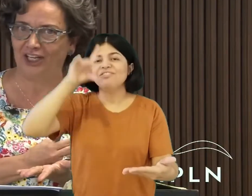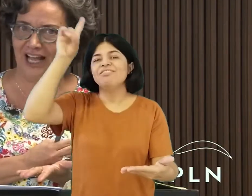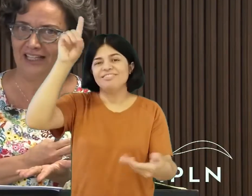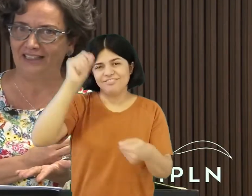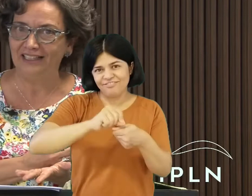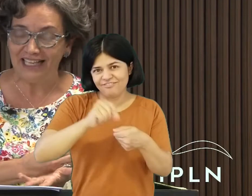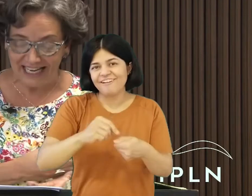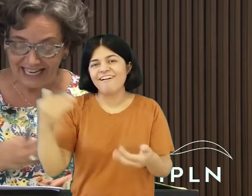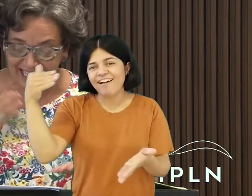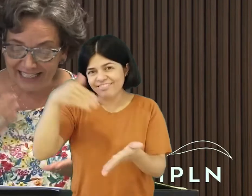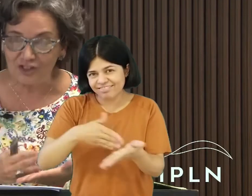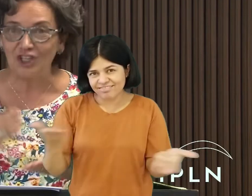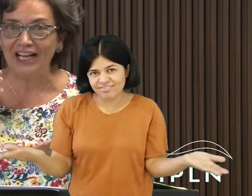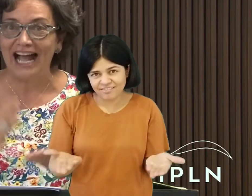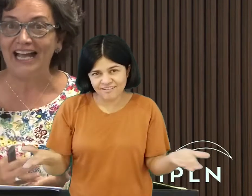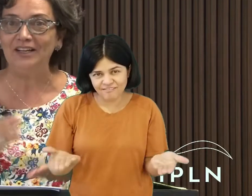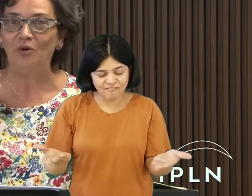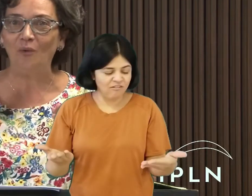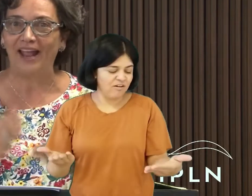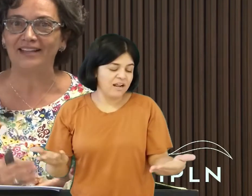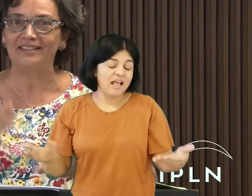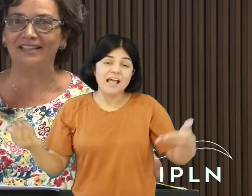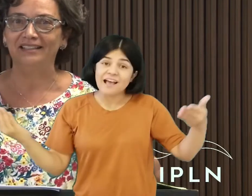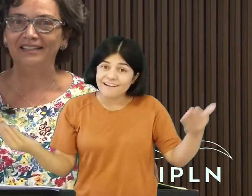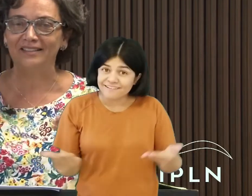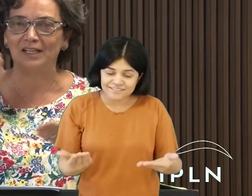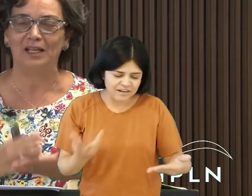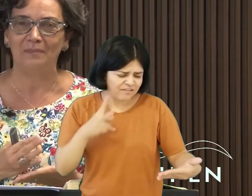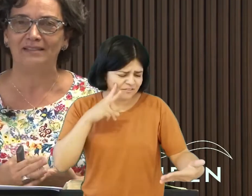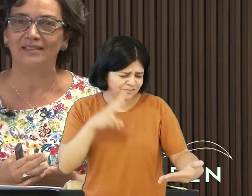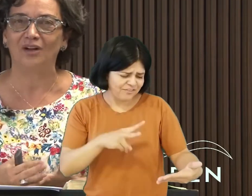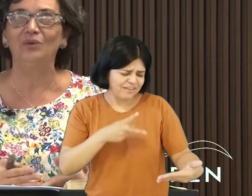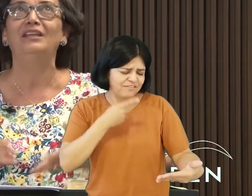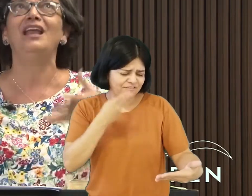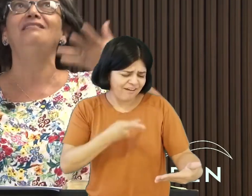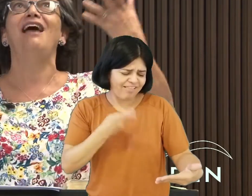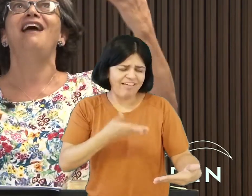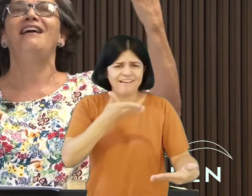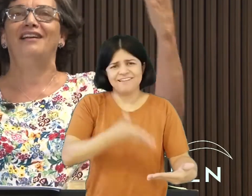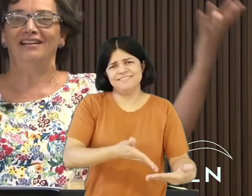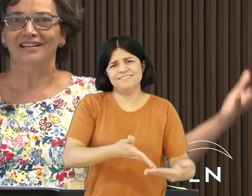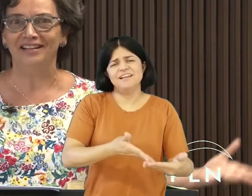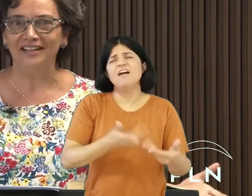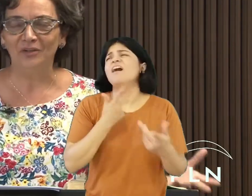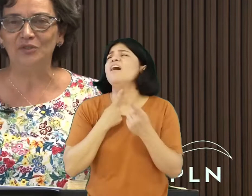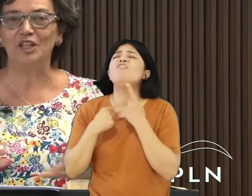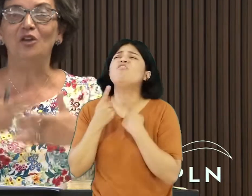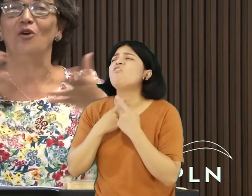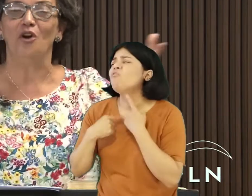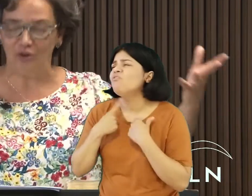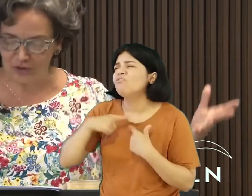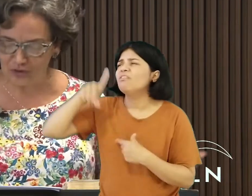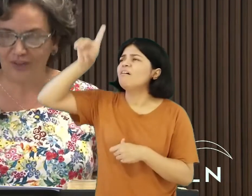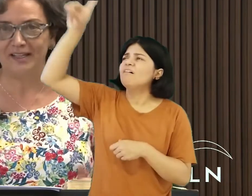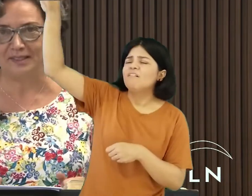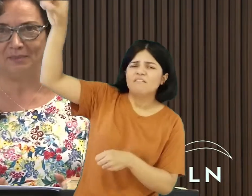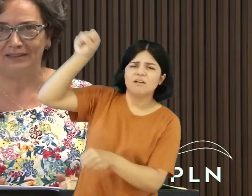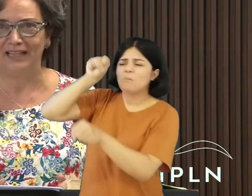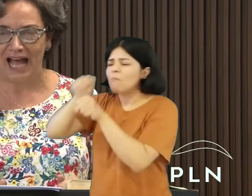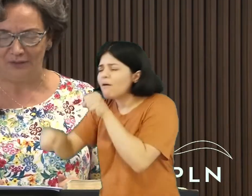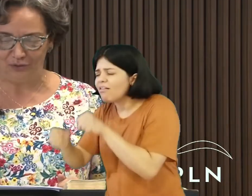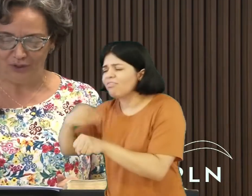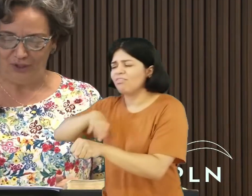nessa jornada, eles chegarem com essa exclamação. Quem dera o Senhor nos